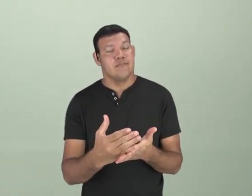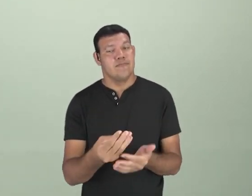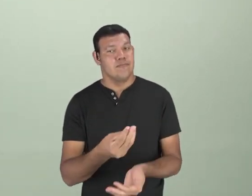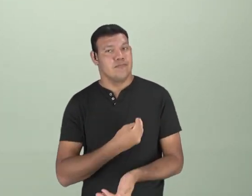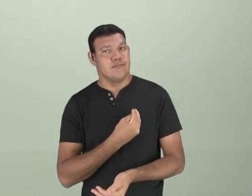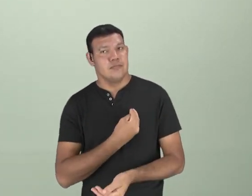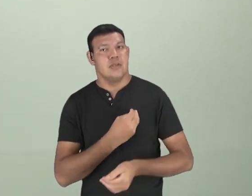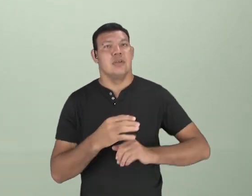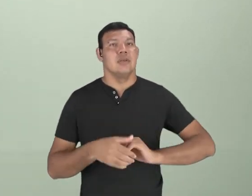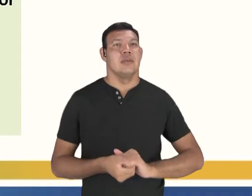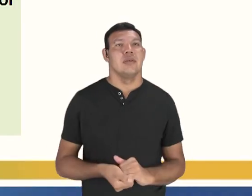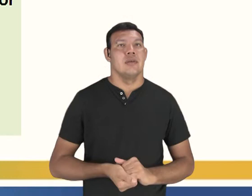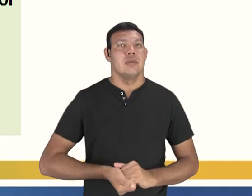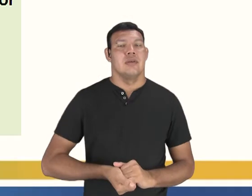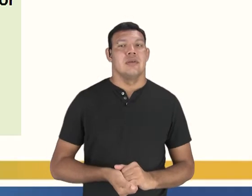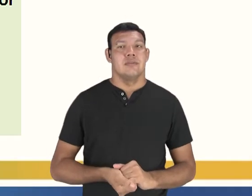tá?